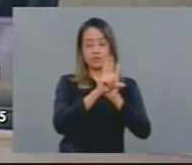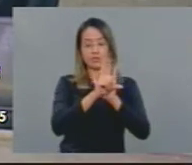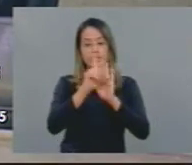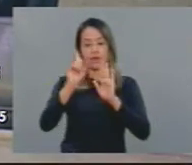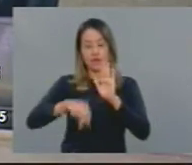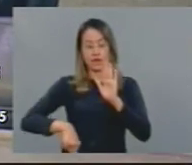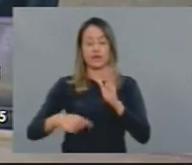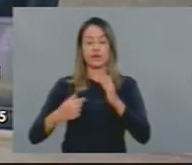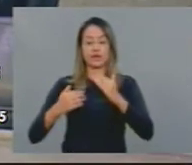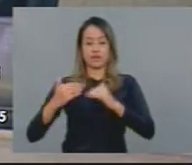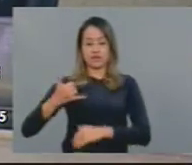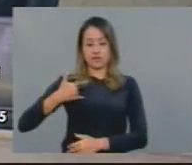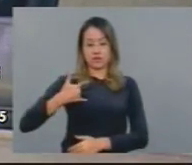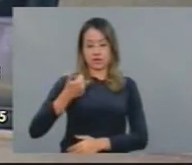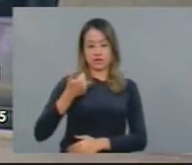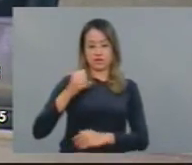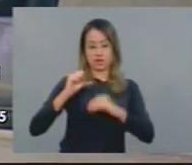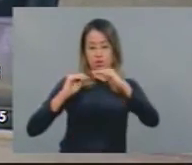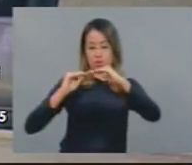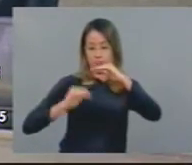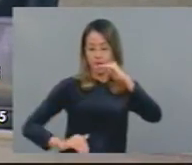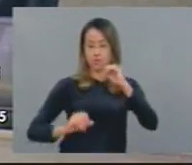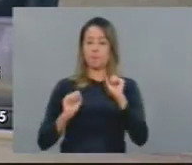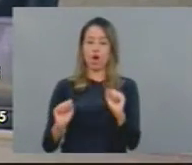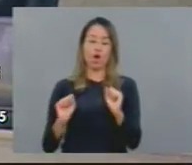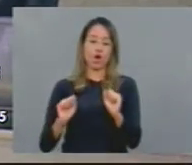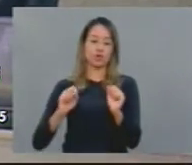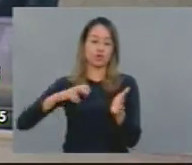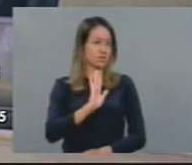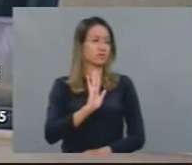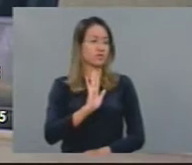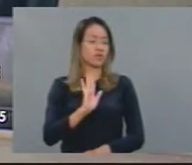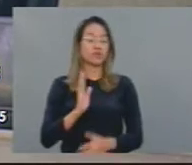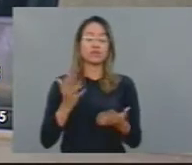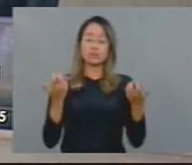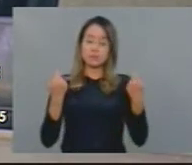Você tem um sistema caro que não produz. Por isso que, nesse momento, estão lá